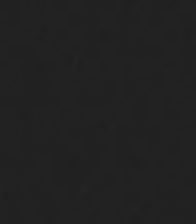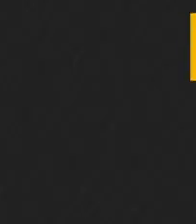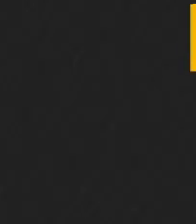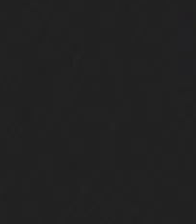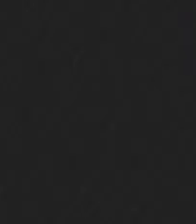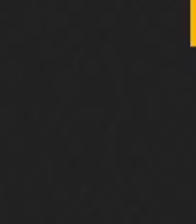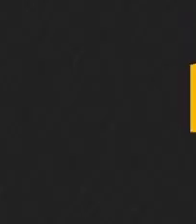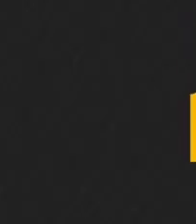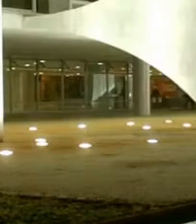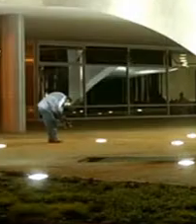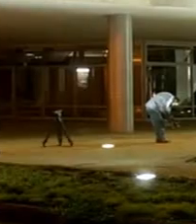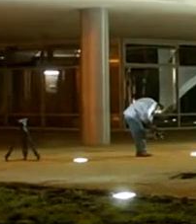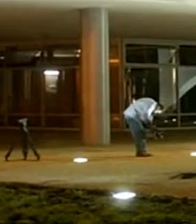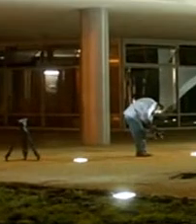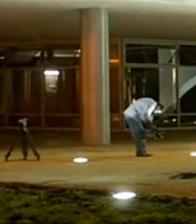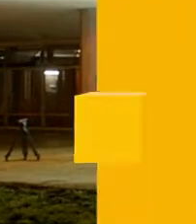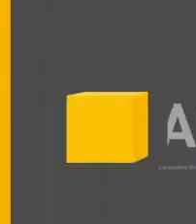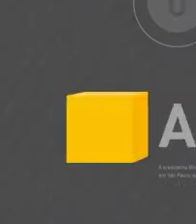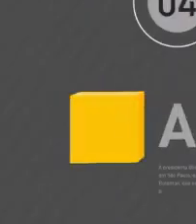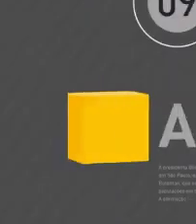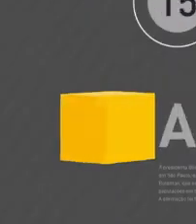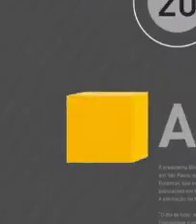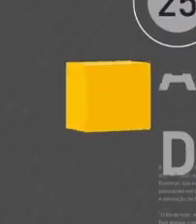Tchau. Tchau.